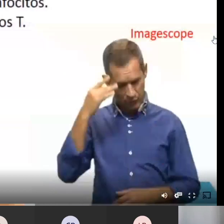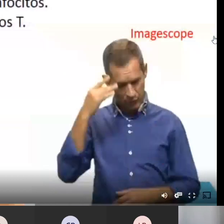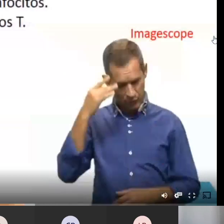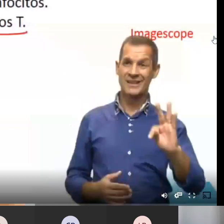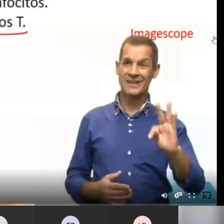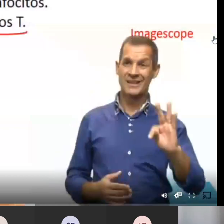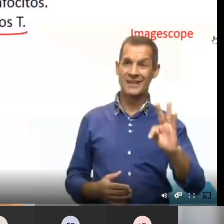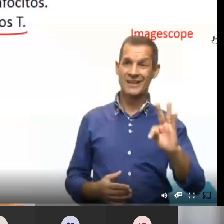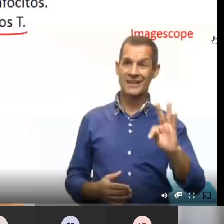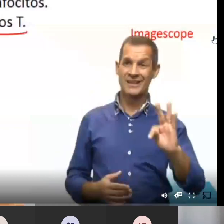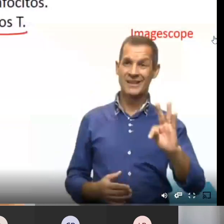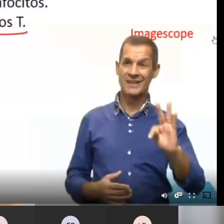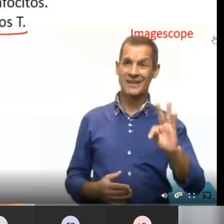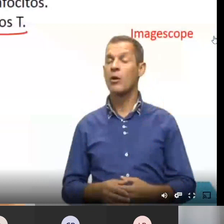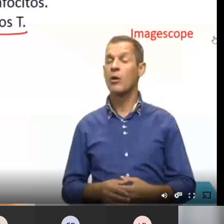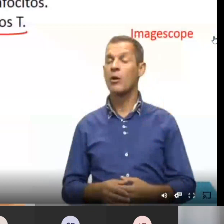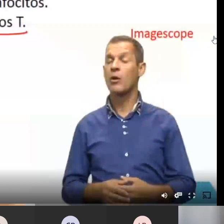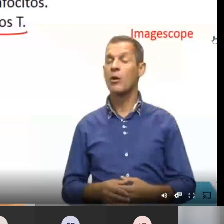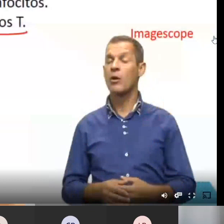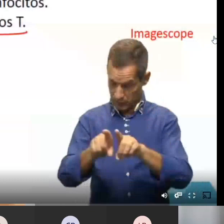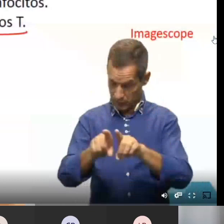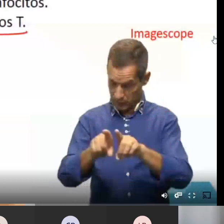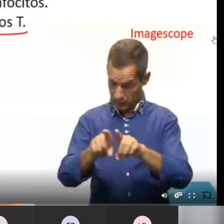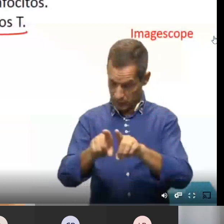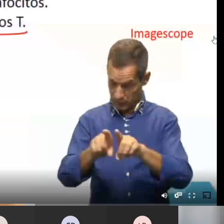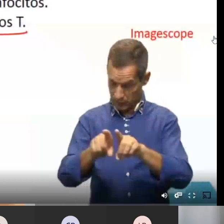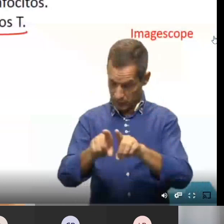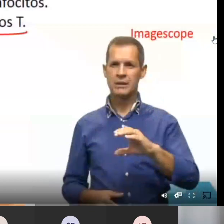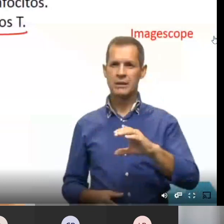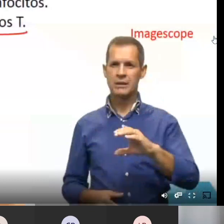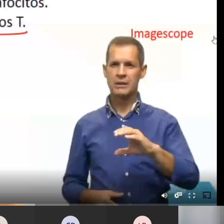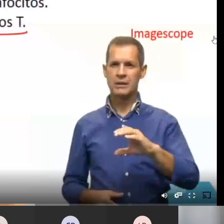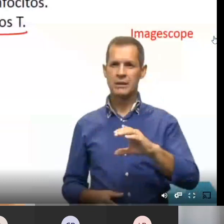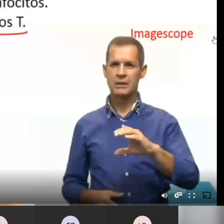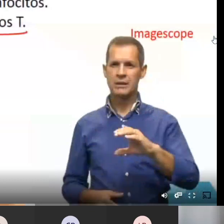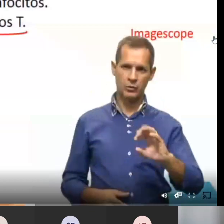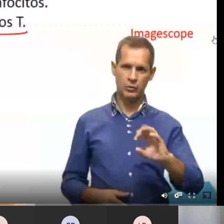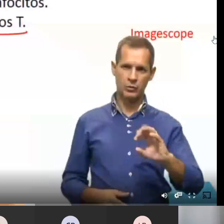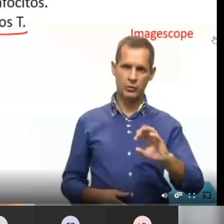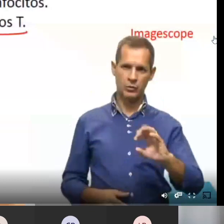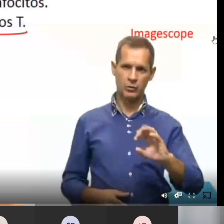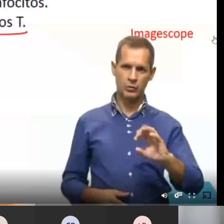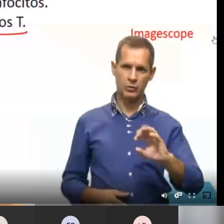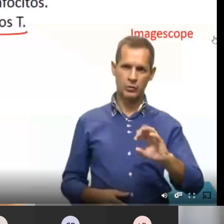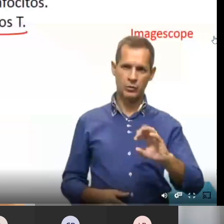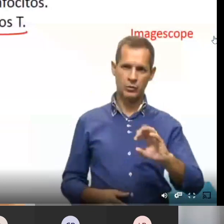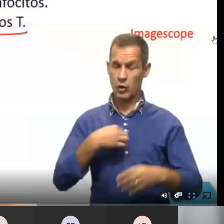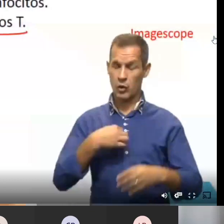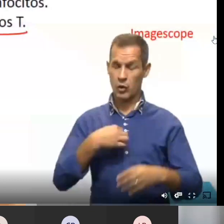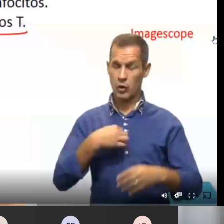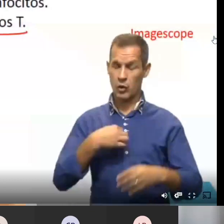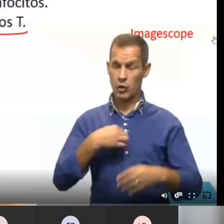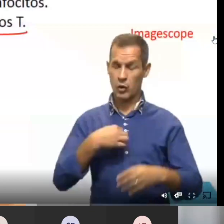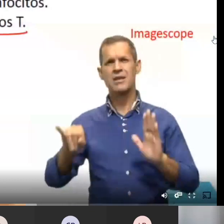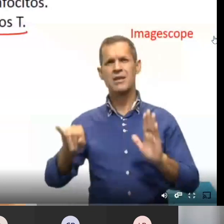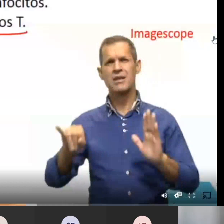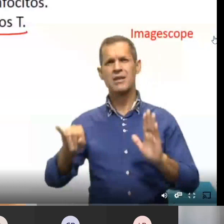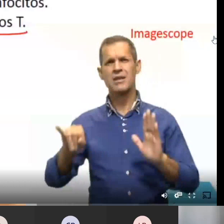T, tanto em auxiliadores quanto citotóxicos. Então, quais são as estruturas que eu gostaria que